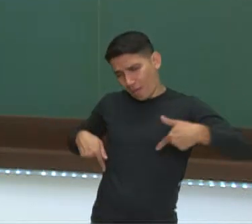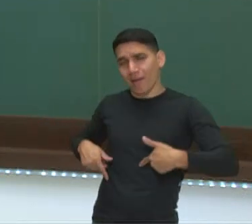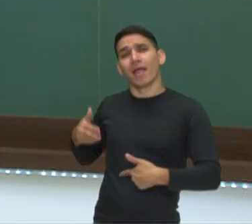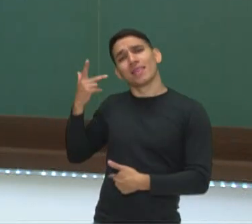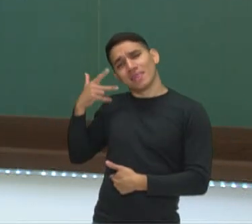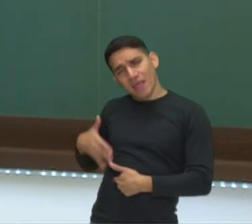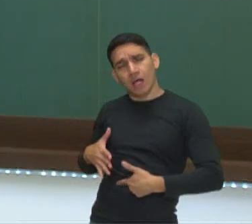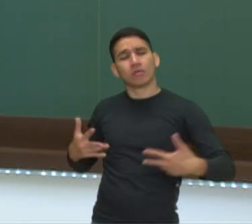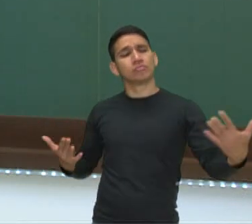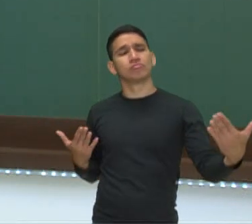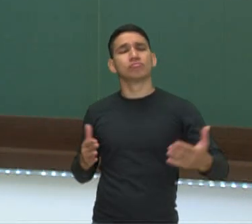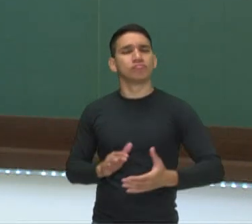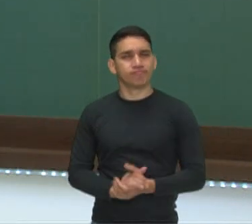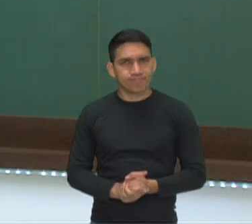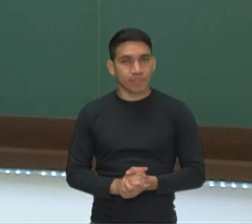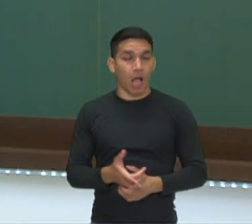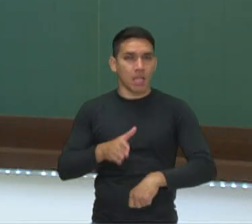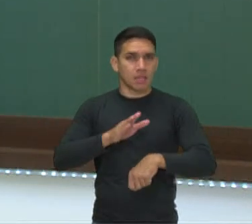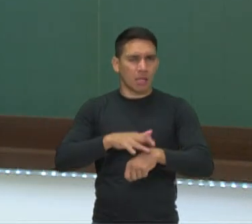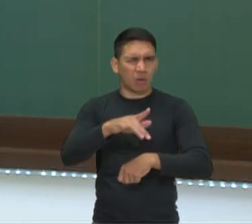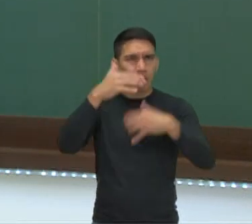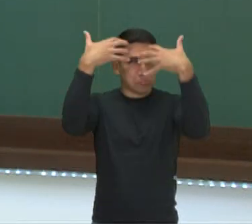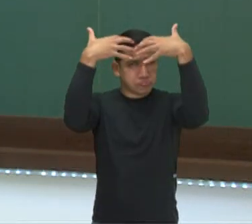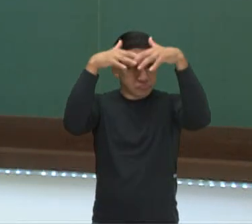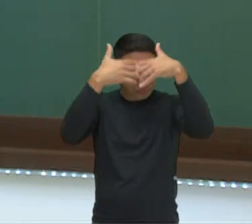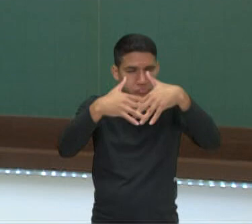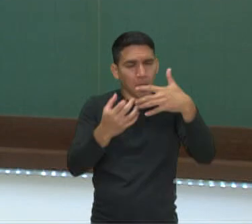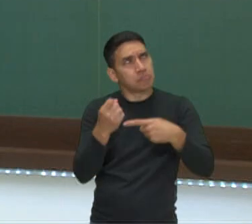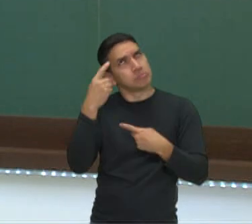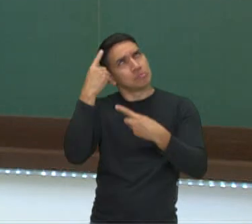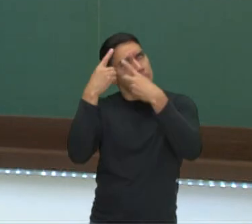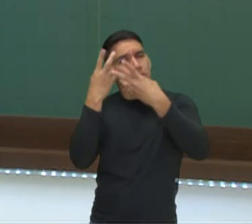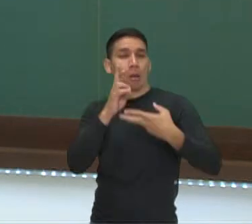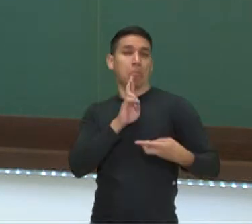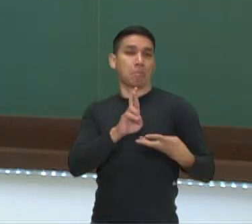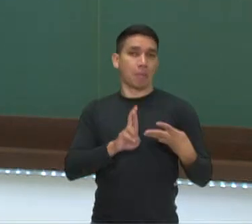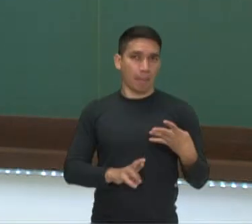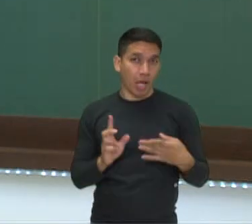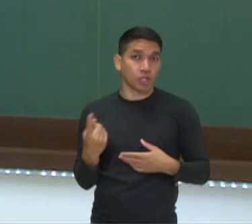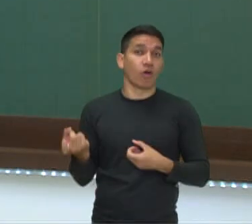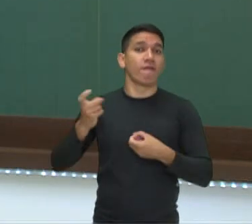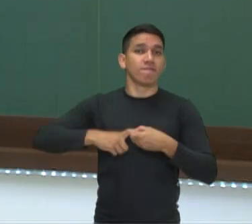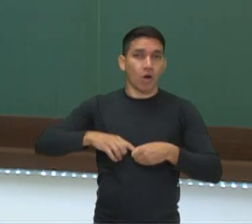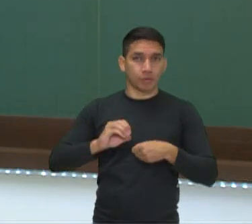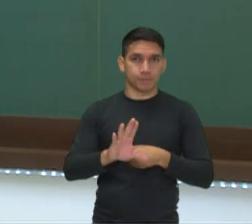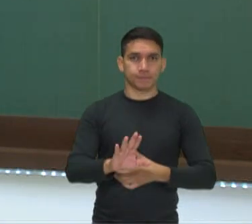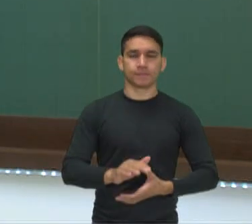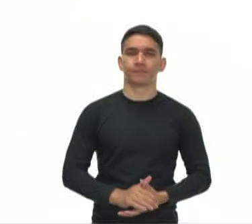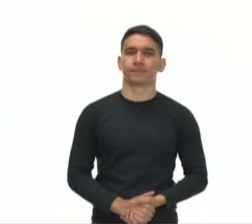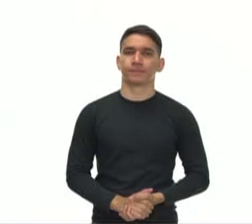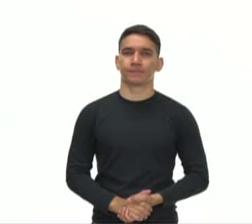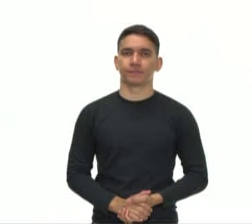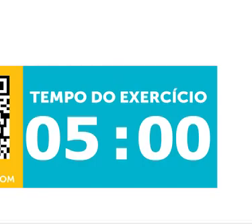Então, vou dar um tempinho para que você possa pensar, elaborar isso a resposta e nós já retornamos aqui.